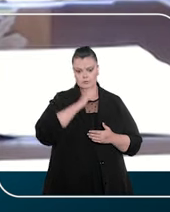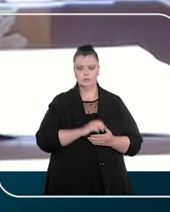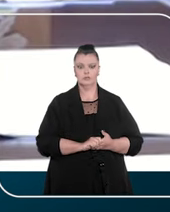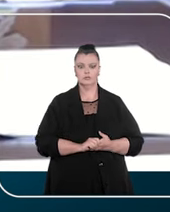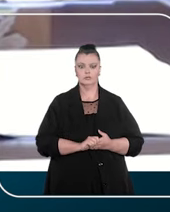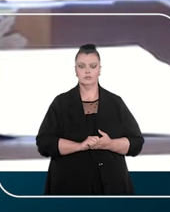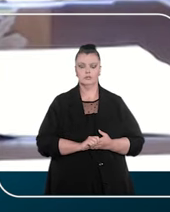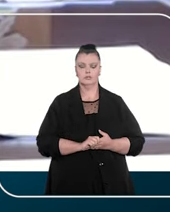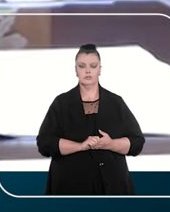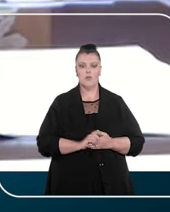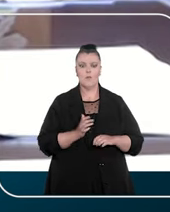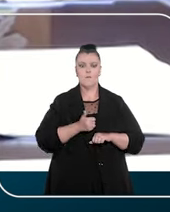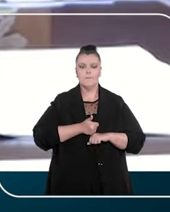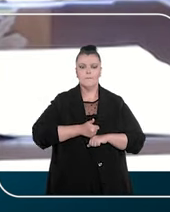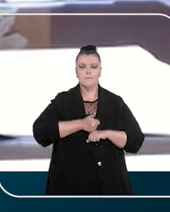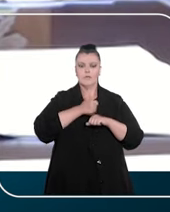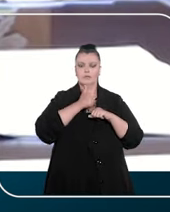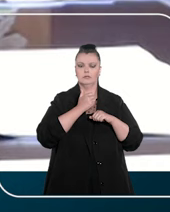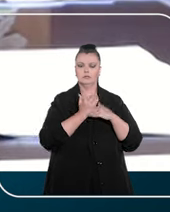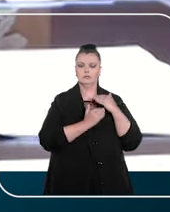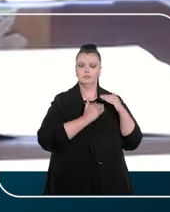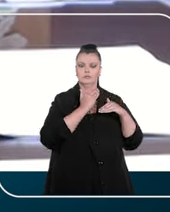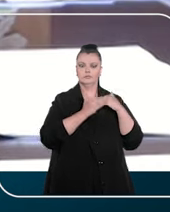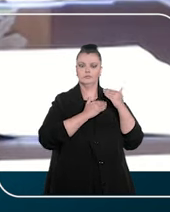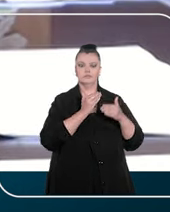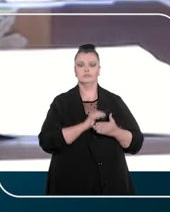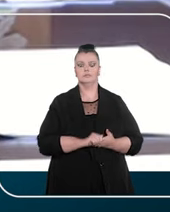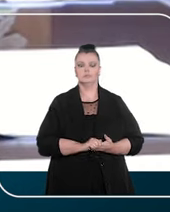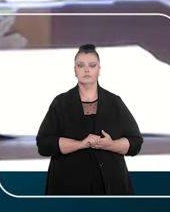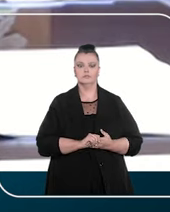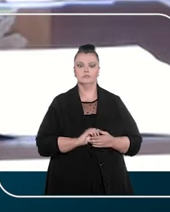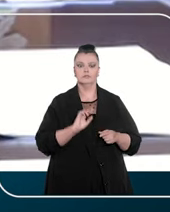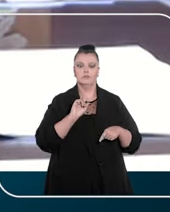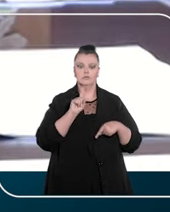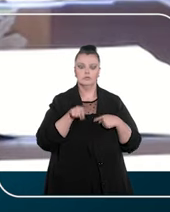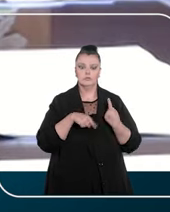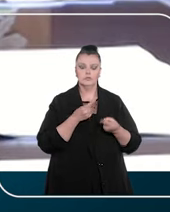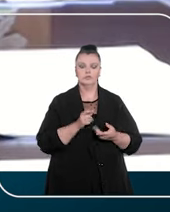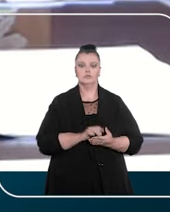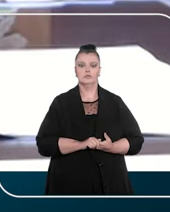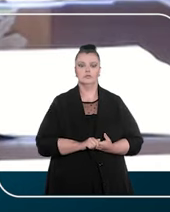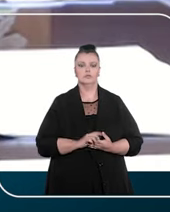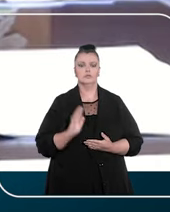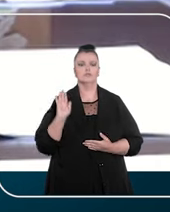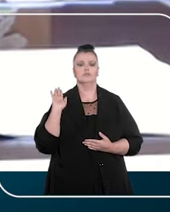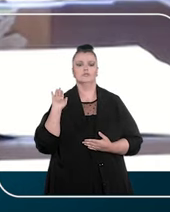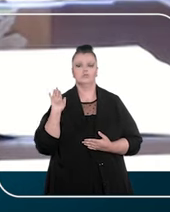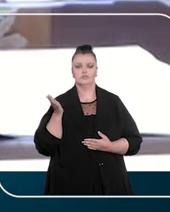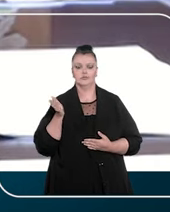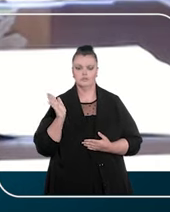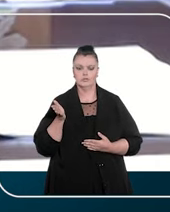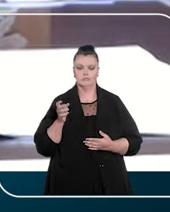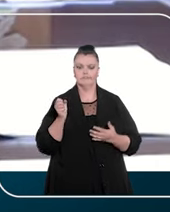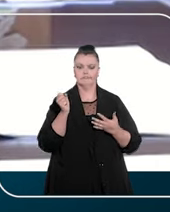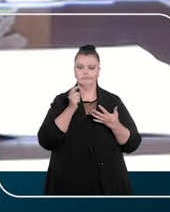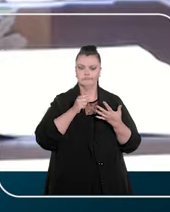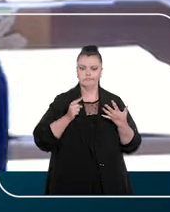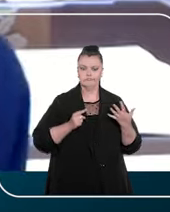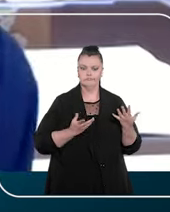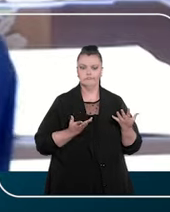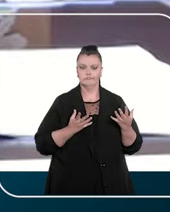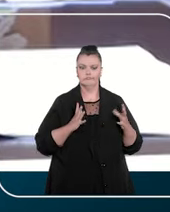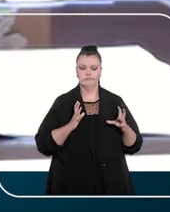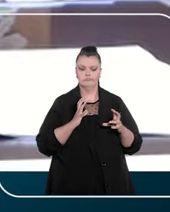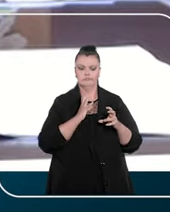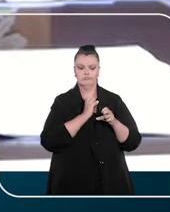melhor equacionamento. Depois, no fim das contas, nós vimos que muitas dessas demandas, por exemplo, de caderneta de poupança, nem